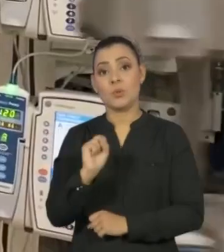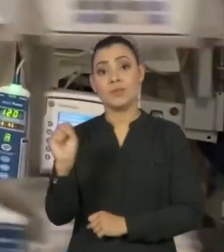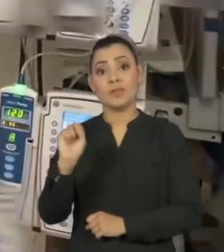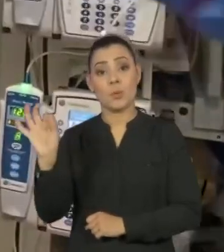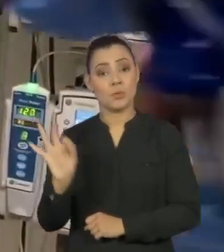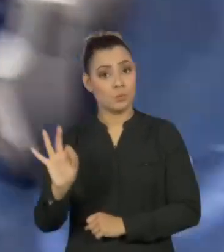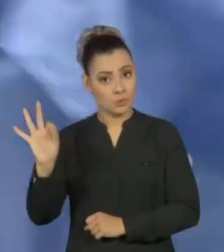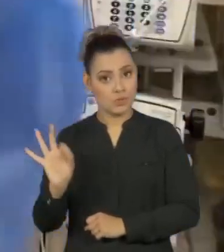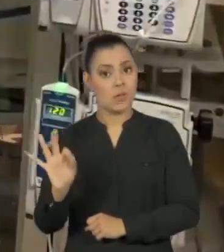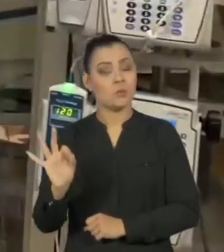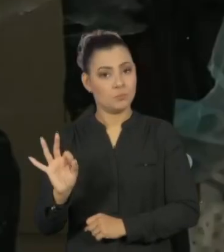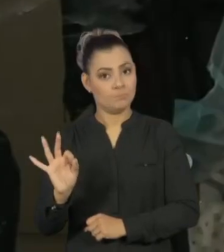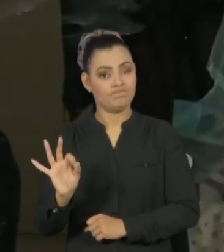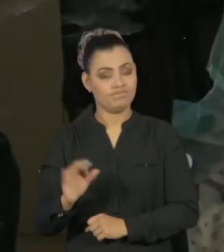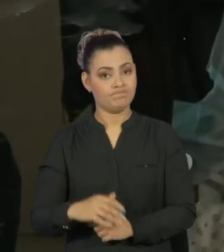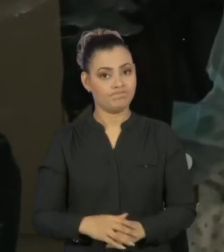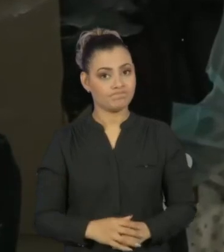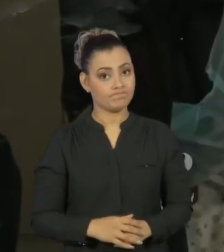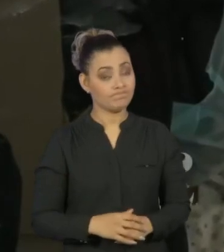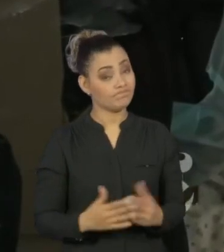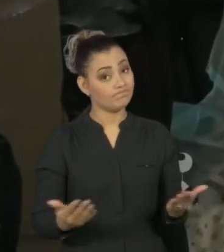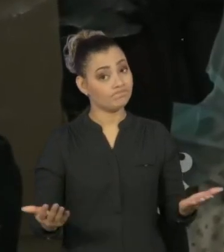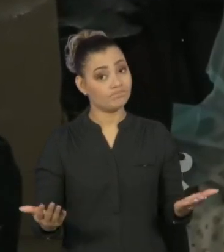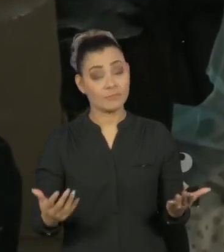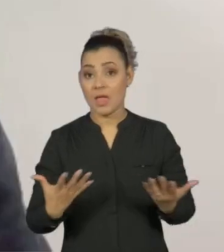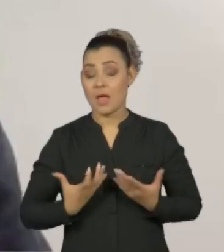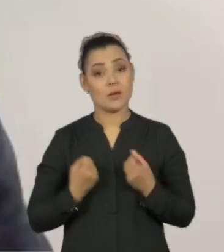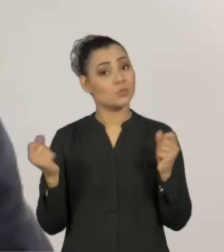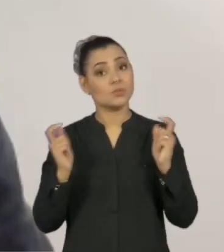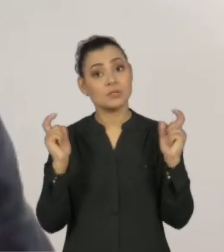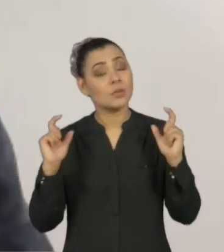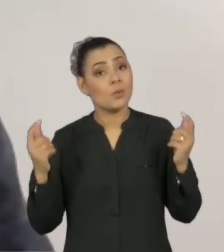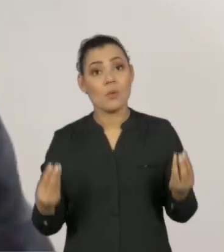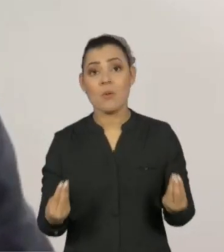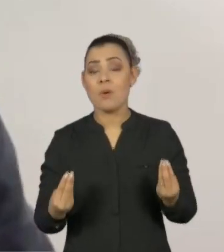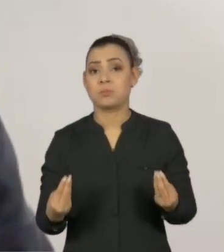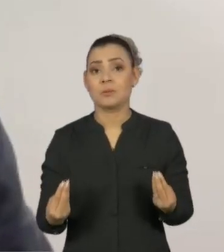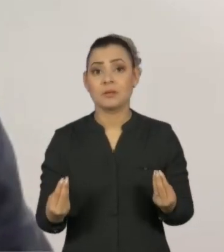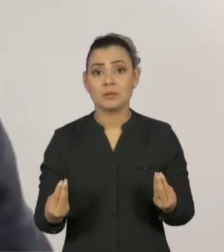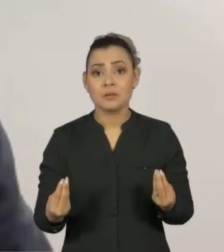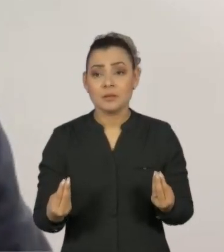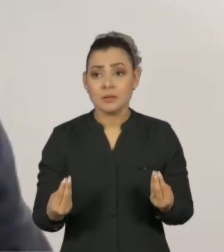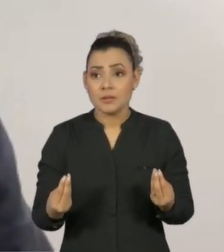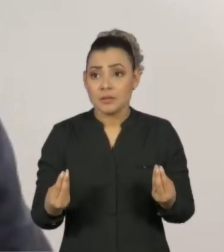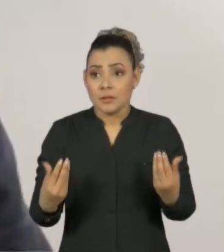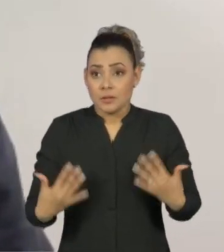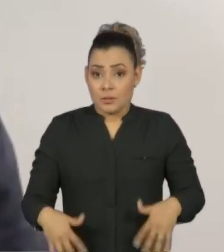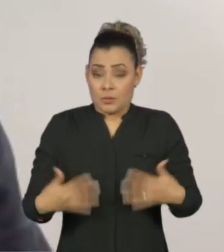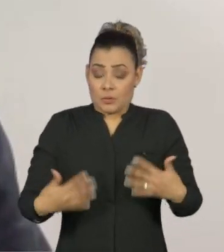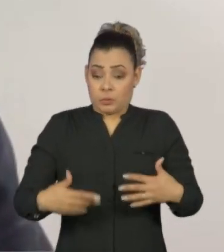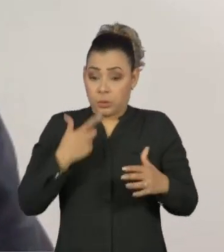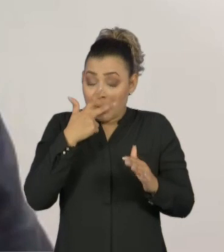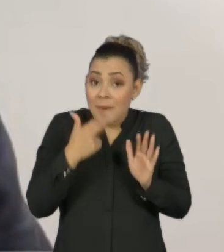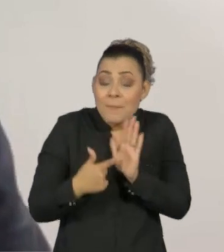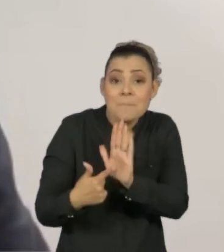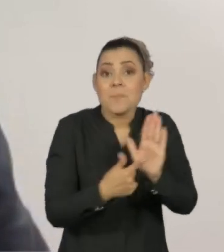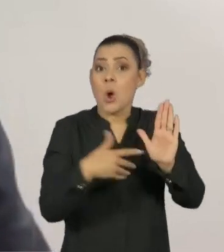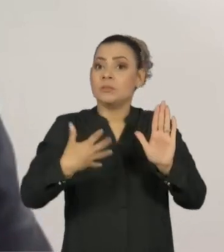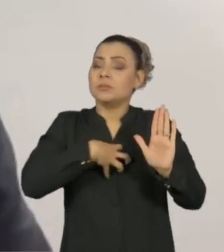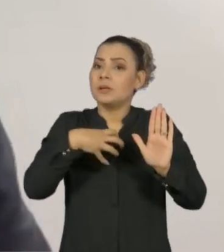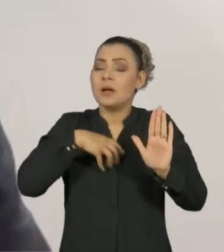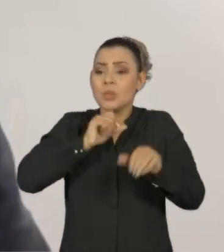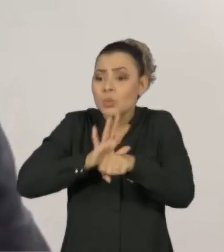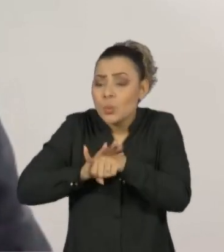UTI de 88%. Isso é assustador, mas isso retrata exatamente o que é